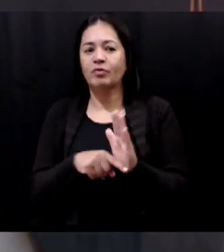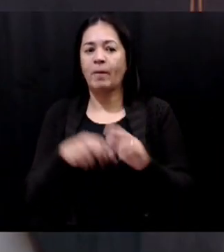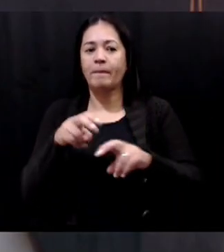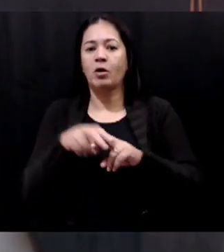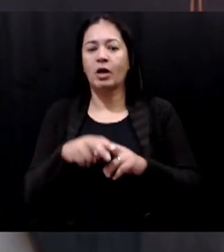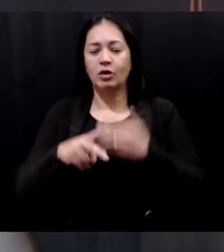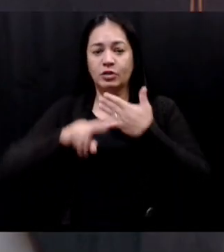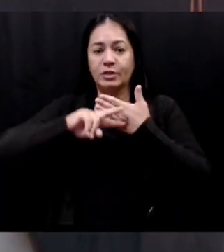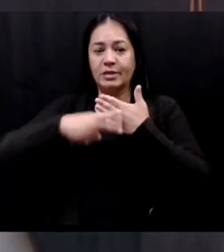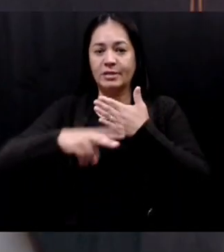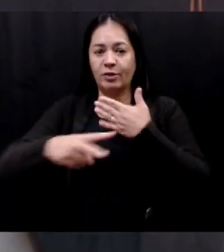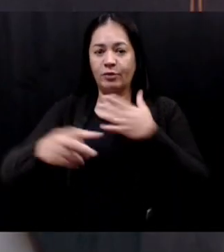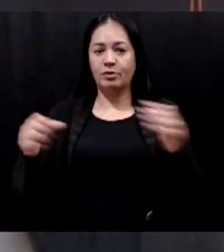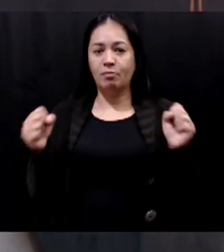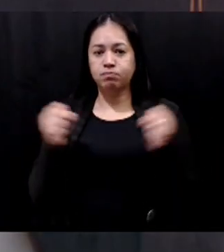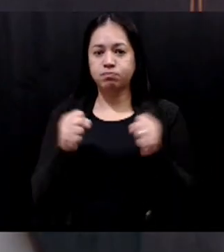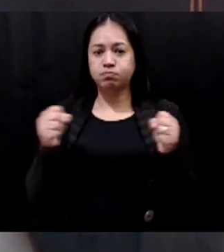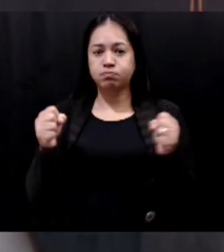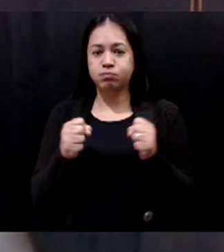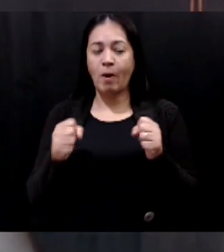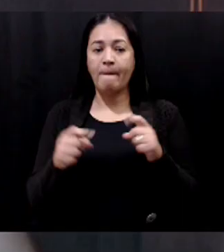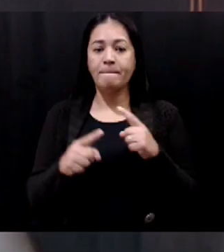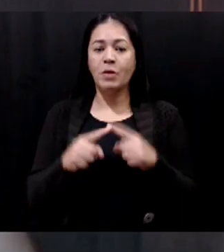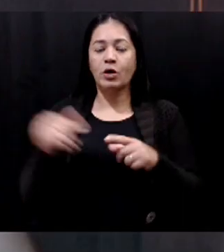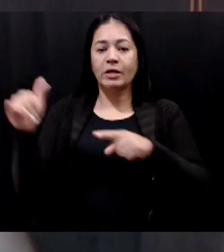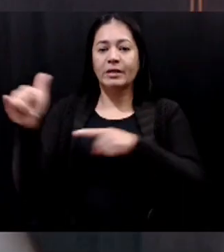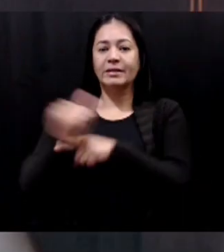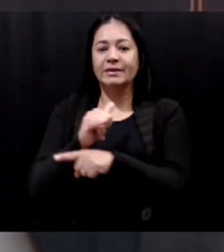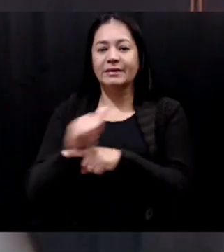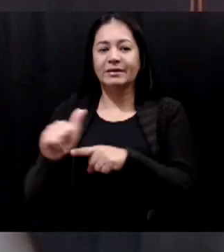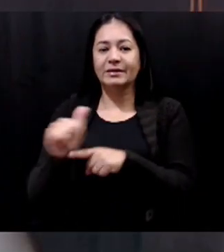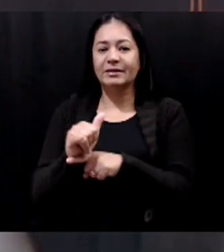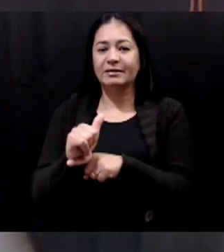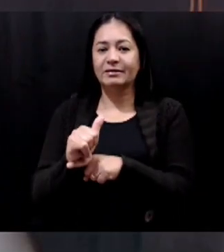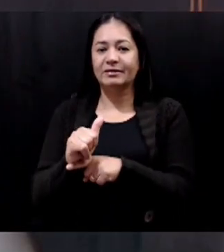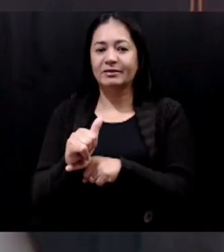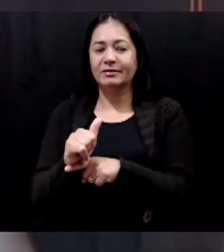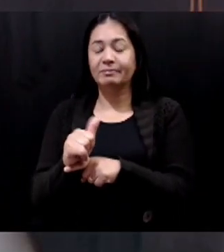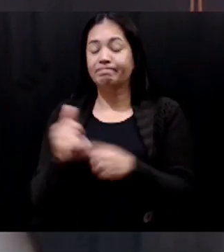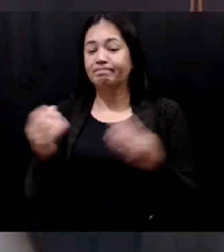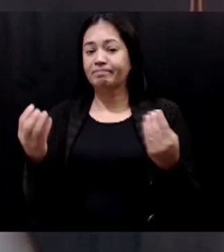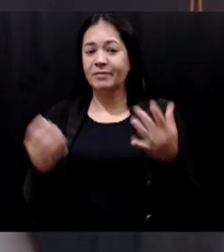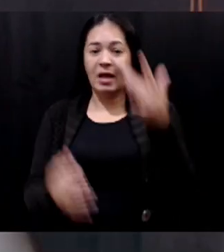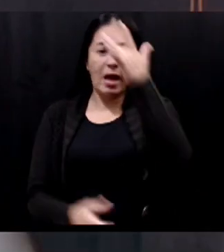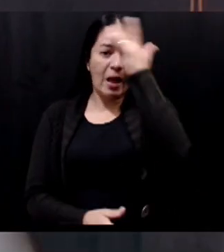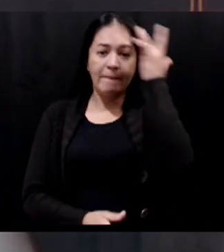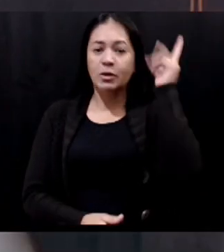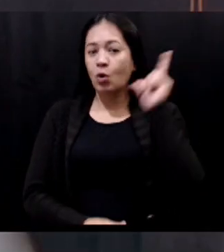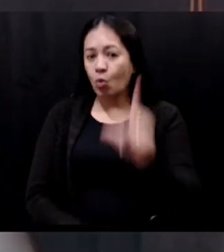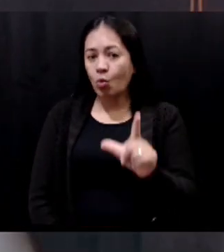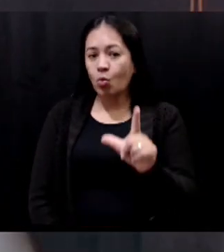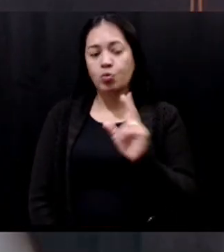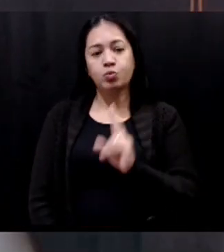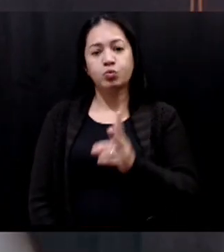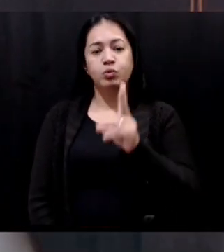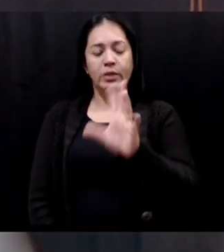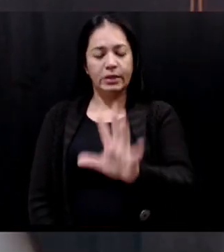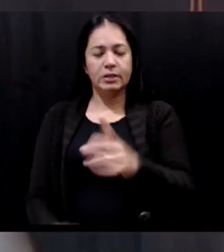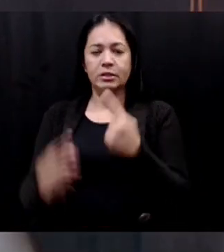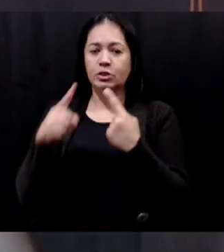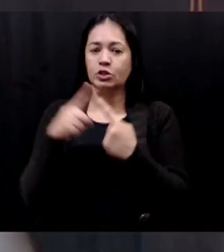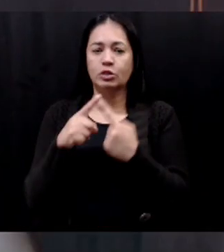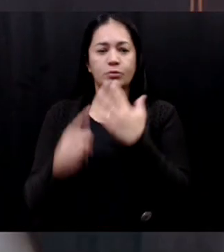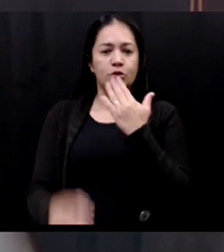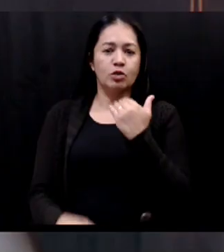quê? São estratégias que são extremamente restritivas. Então, a pessoa consegue seguir esse tipo de alimentação por determinado